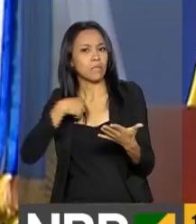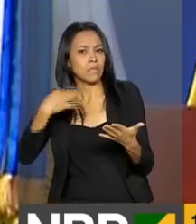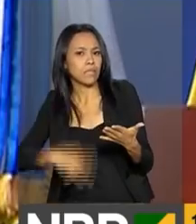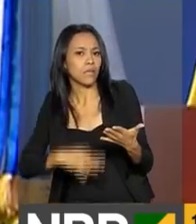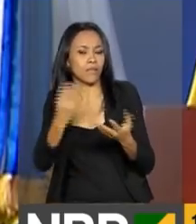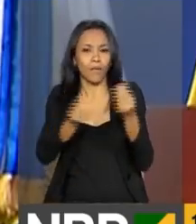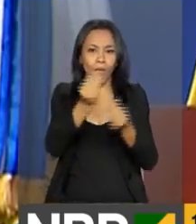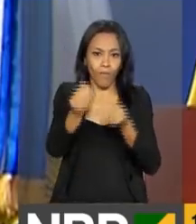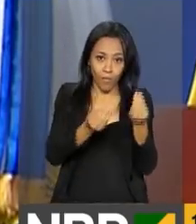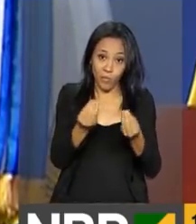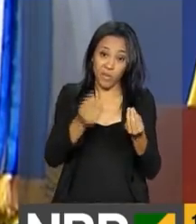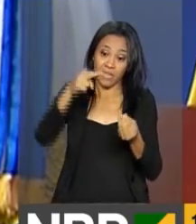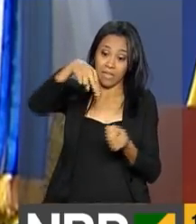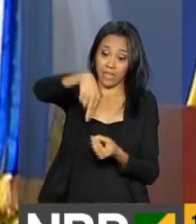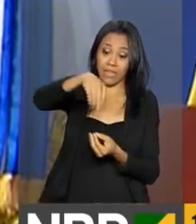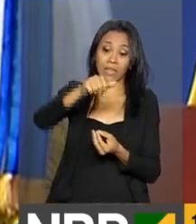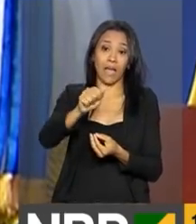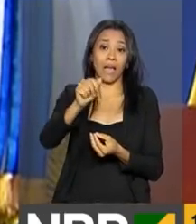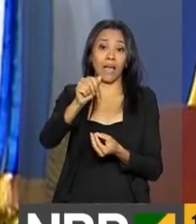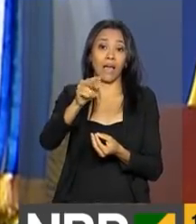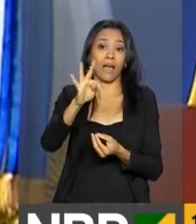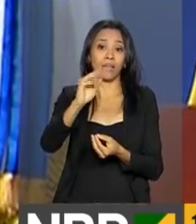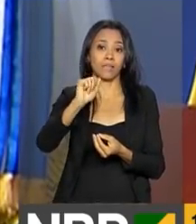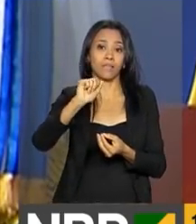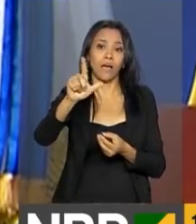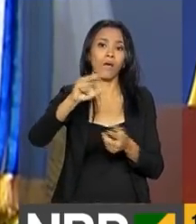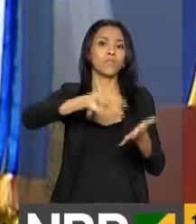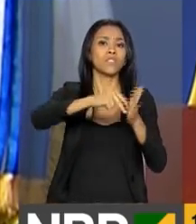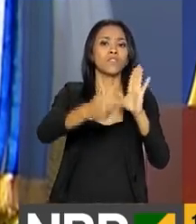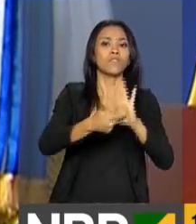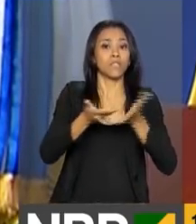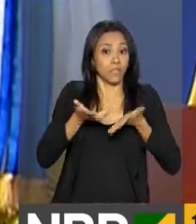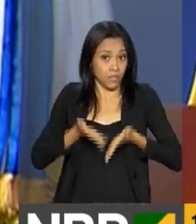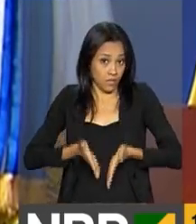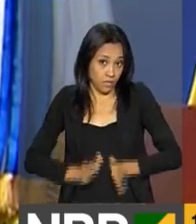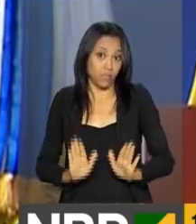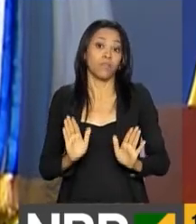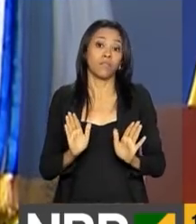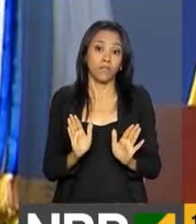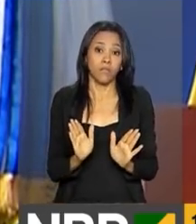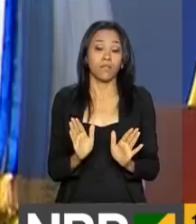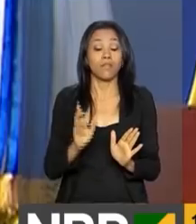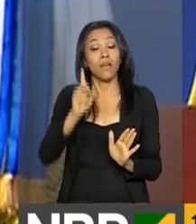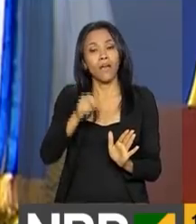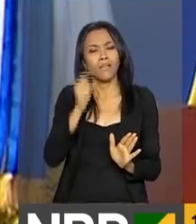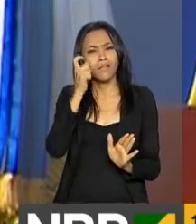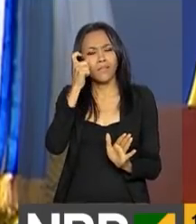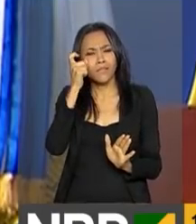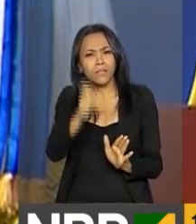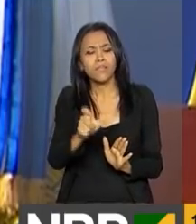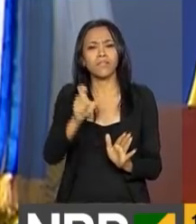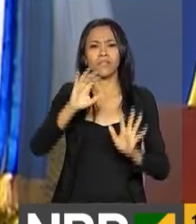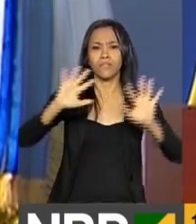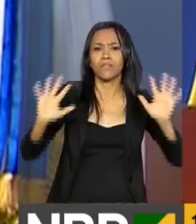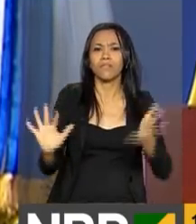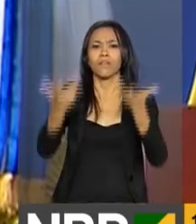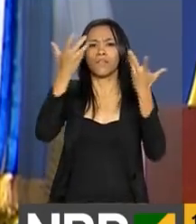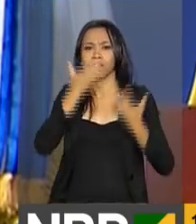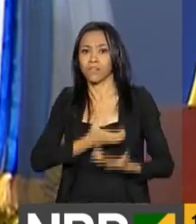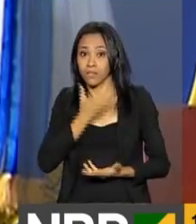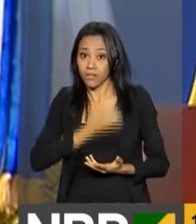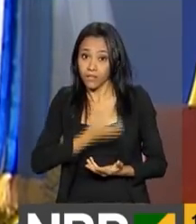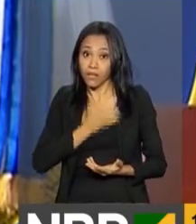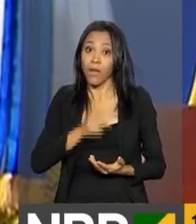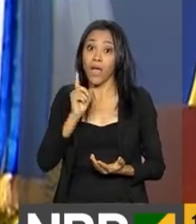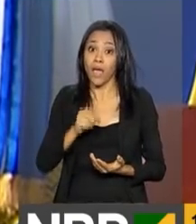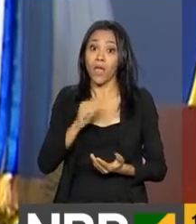vem de natalício, de nascimento, de renascimento, né? Realmente é interessante, a festa de Natal é um ano de passagem,